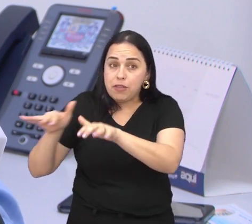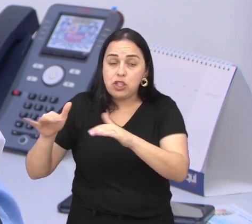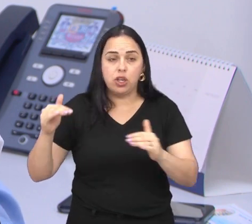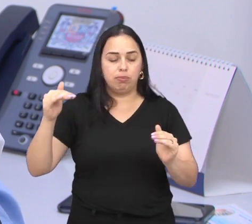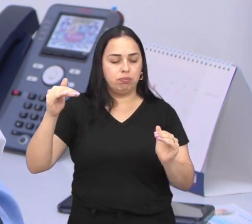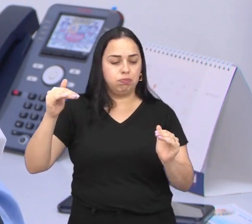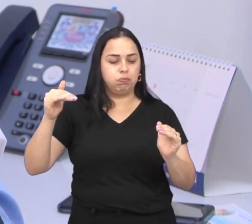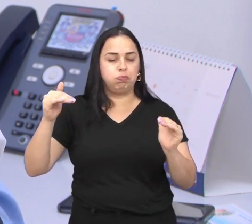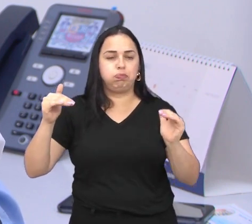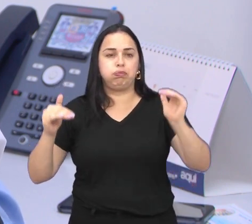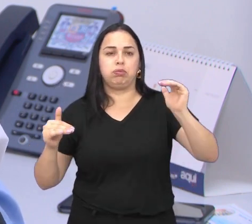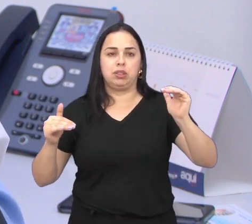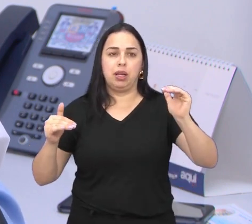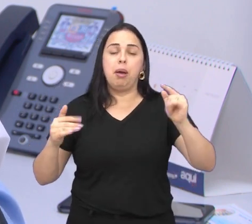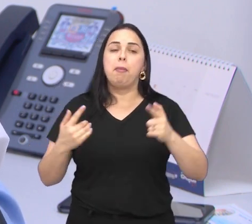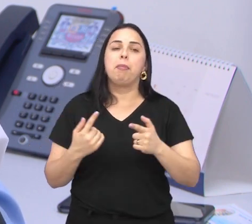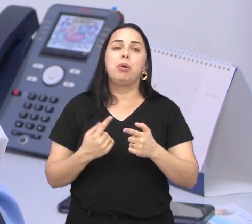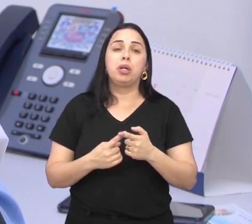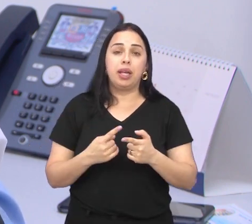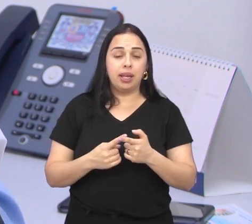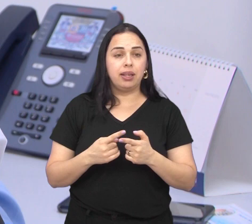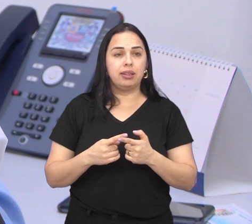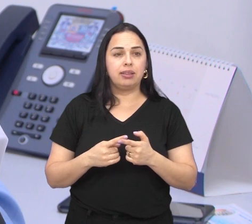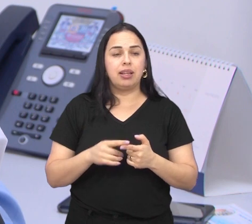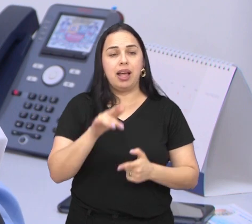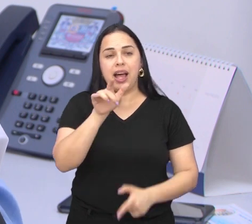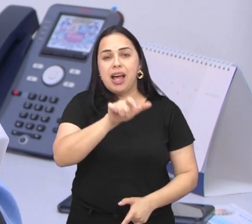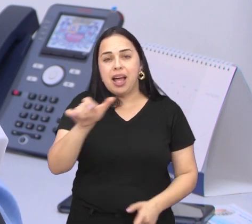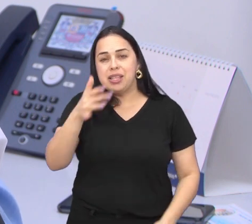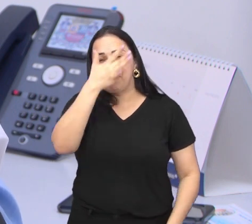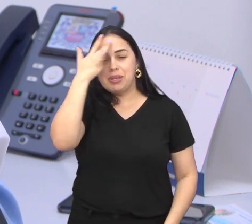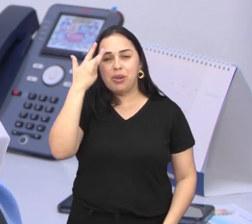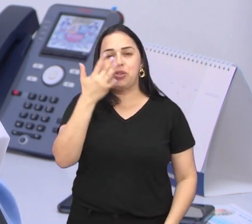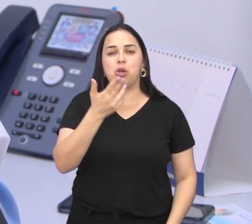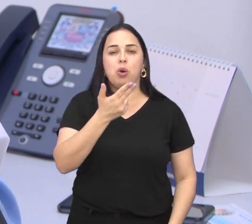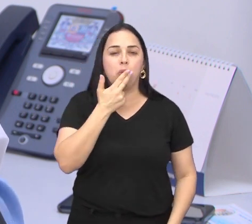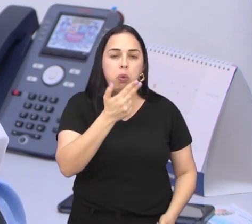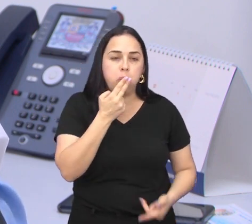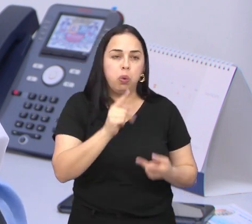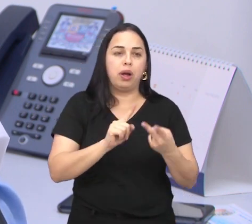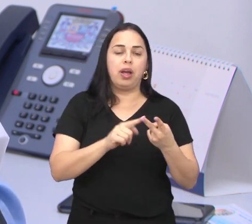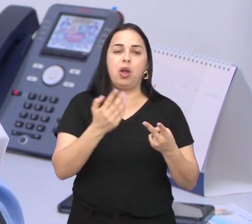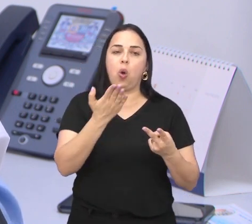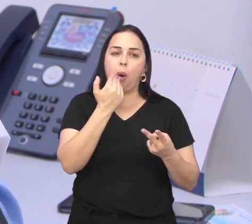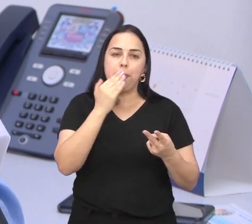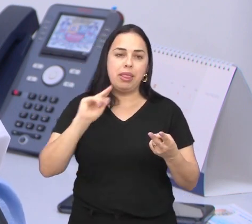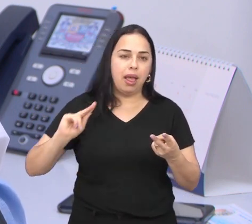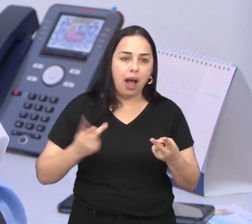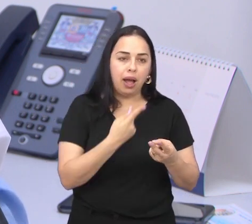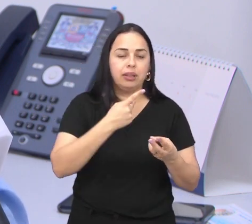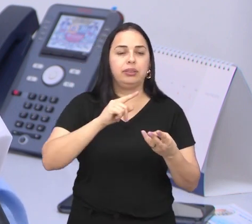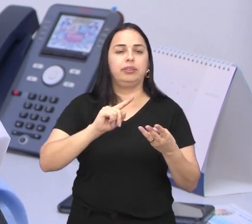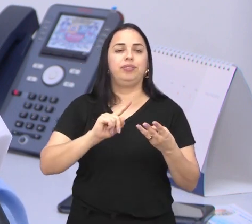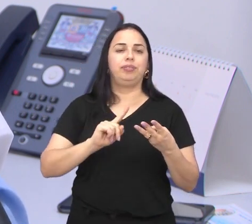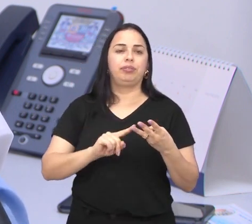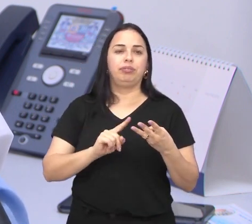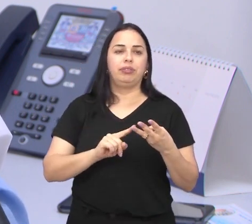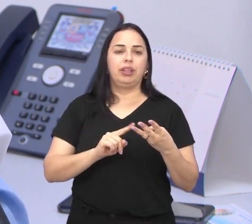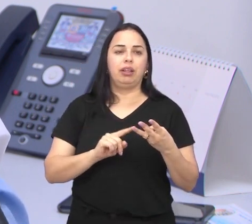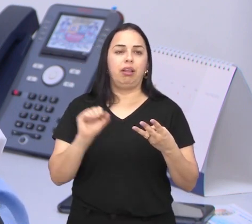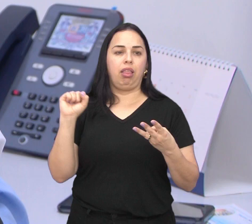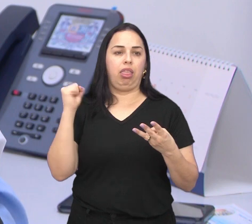mantinha um número de mortes anual muito grande, porque os maus hábitos, como o cigarro,